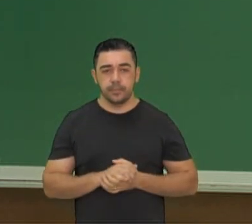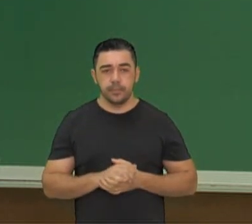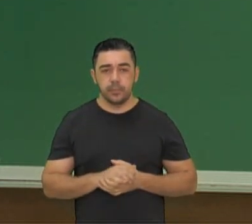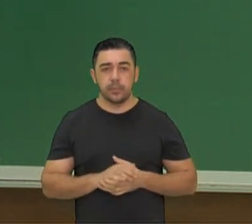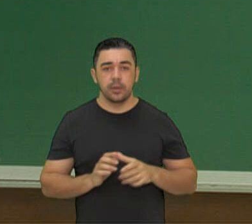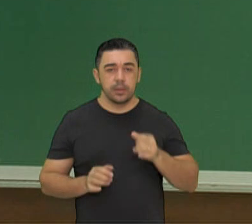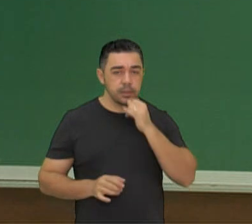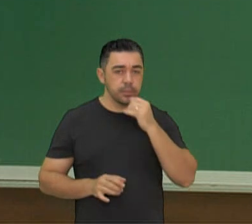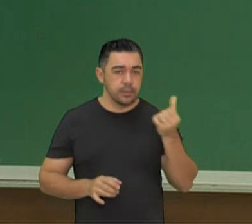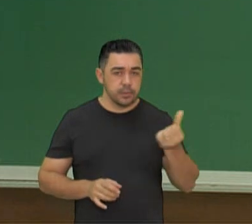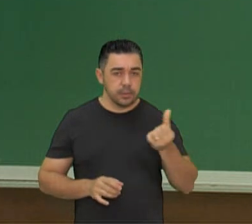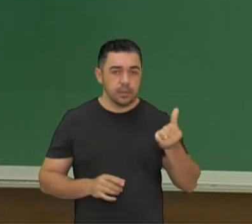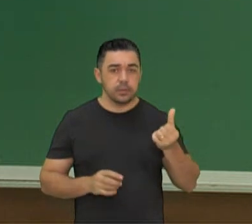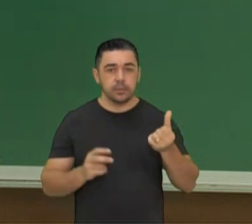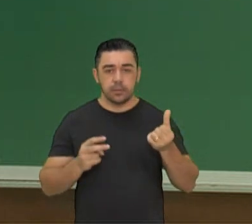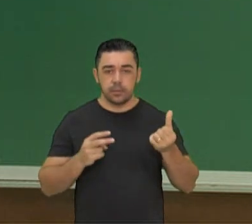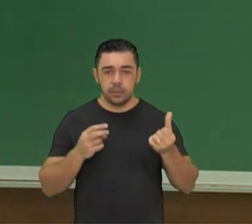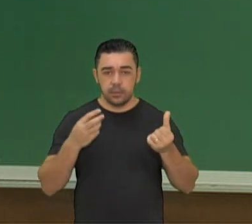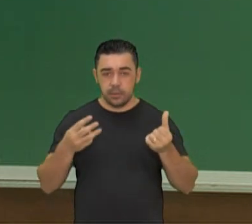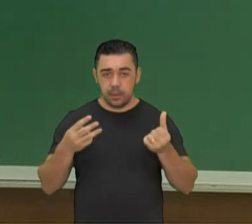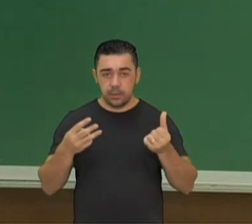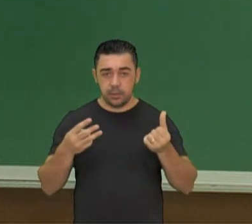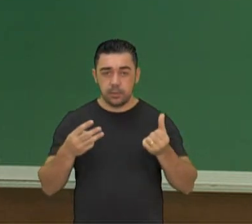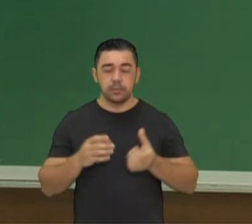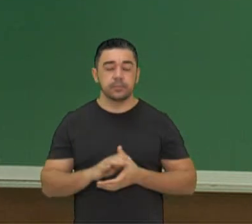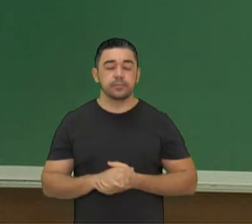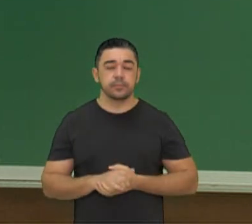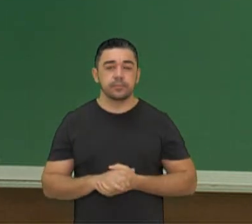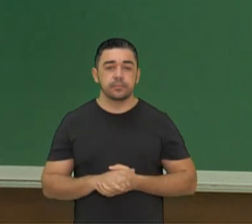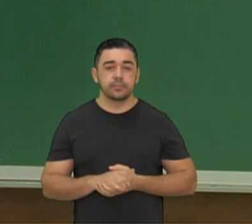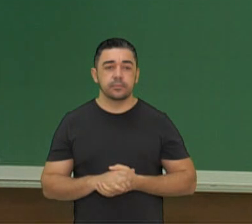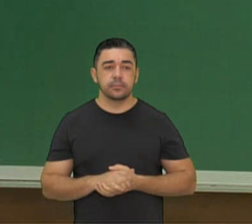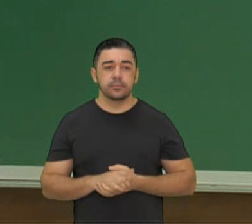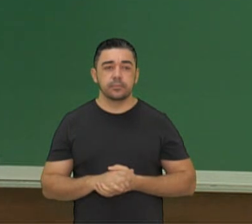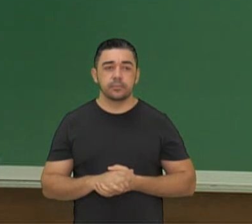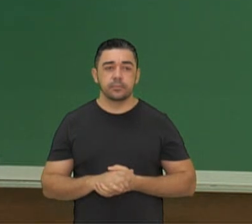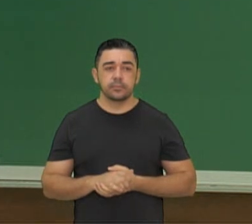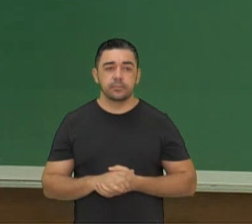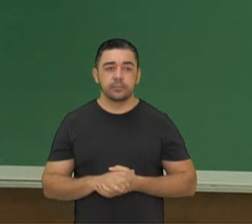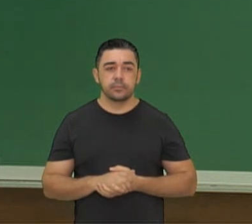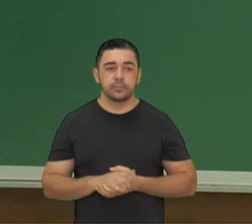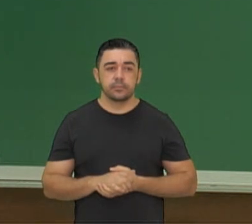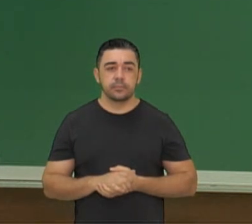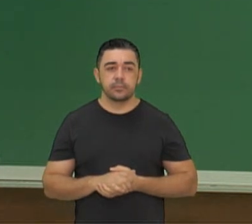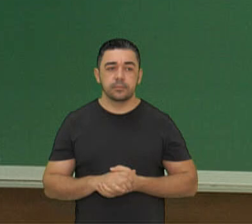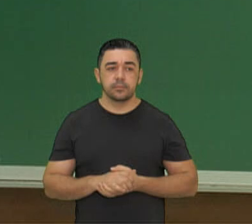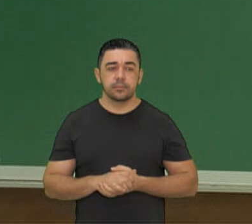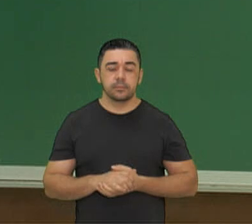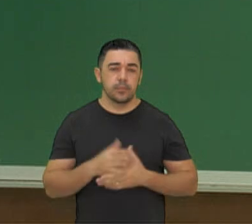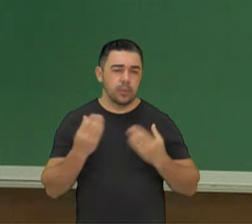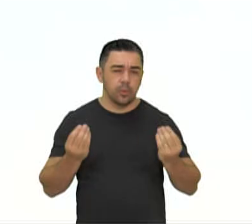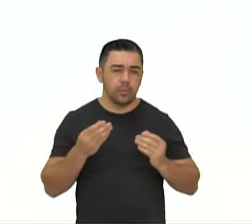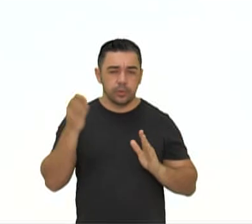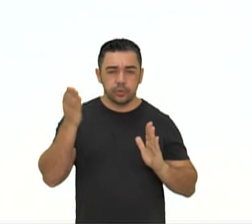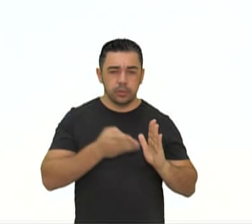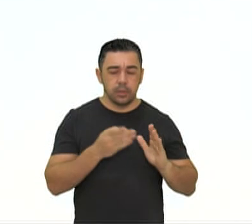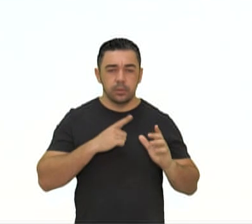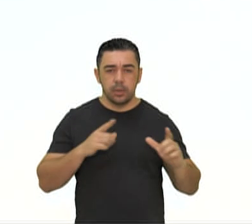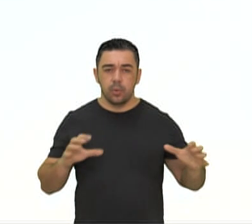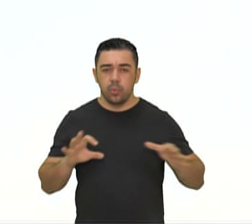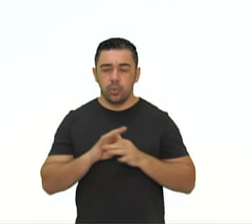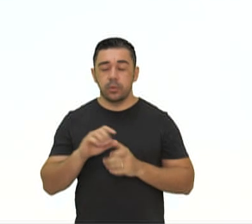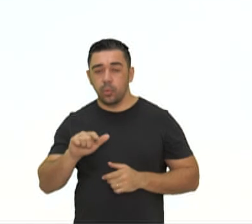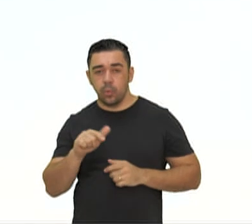hexágono, 6 e 3. De cada vértice partem 3 diagonais. Tá? Como a diagonal une 2 vértices